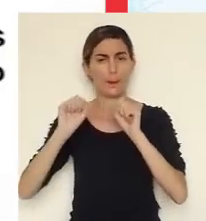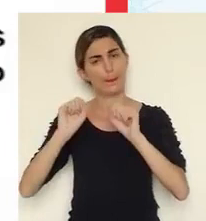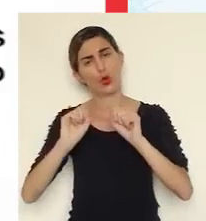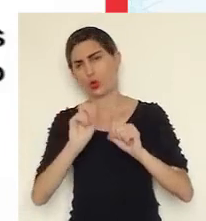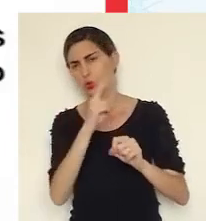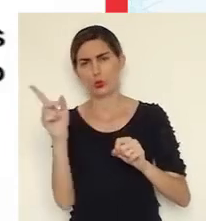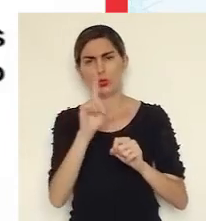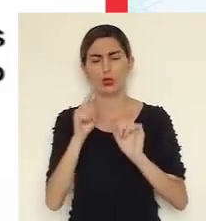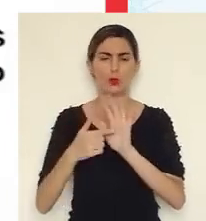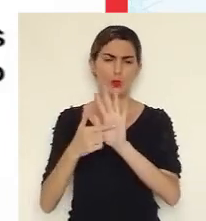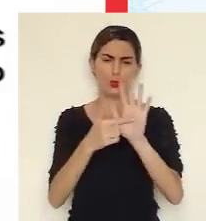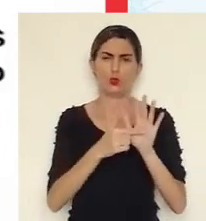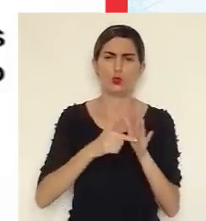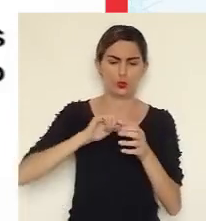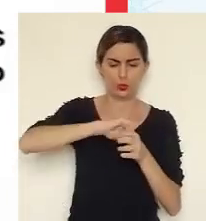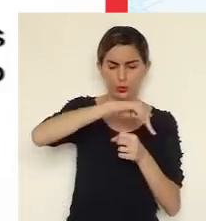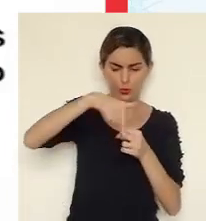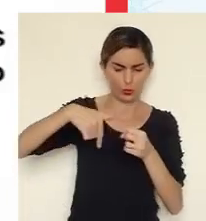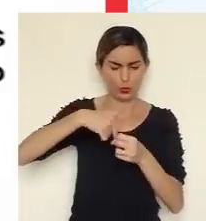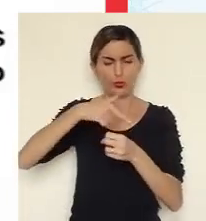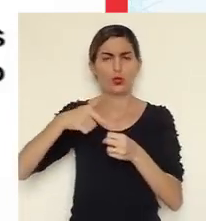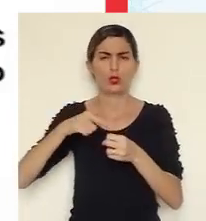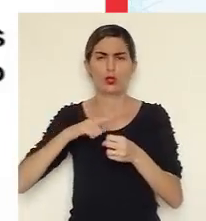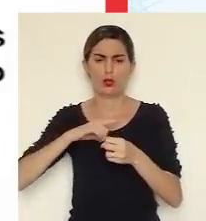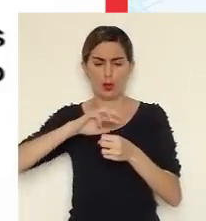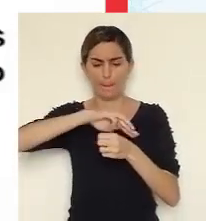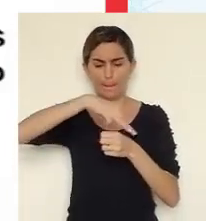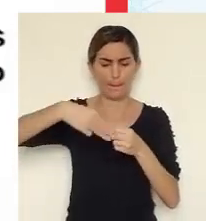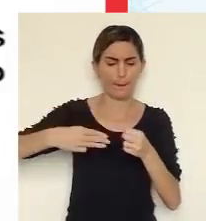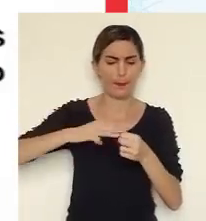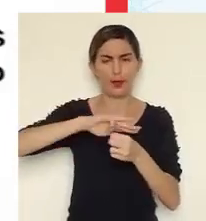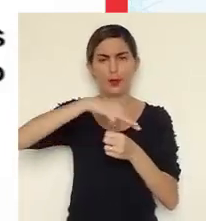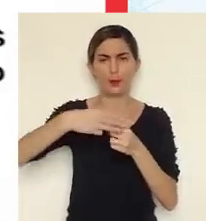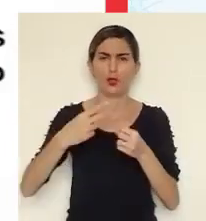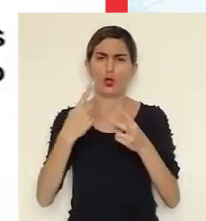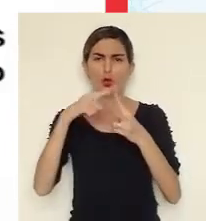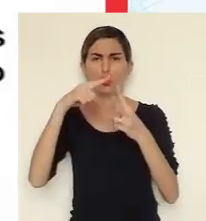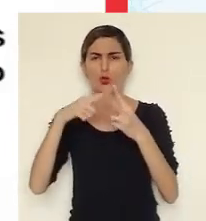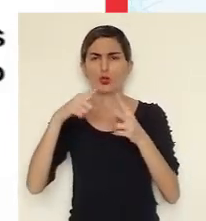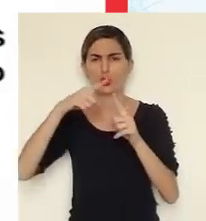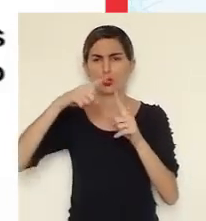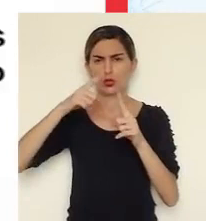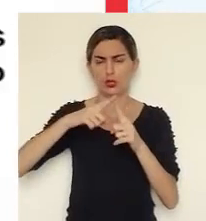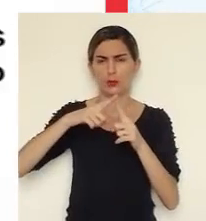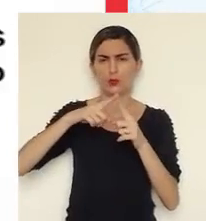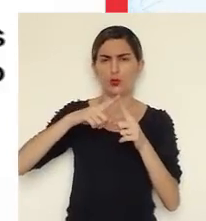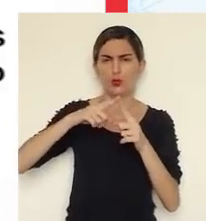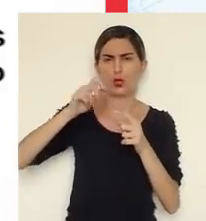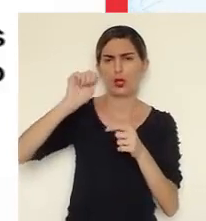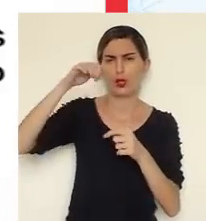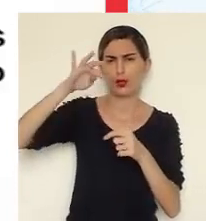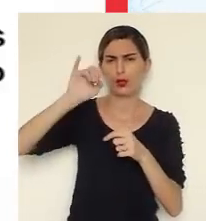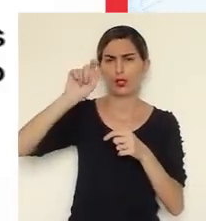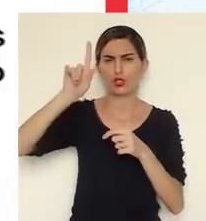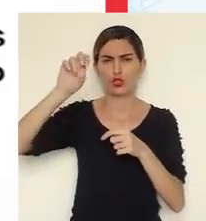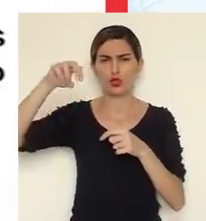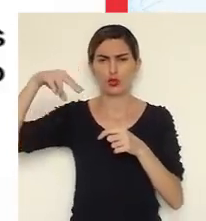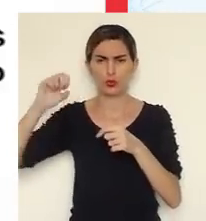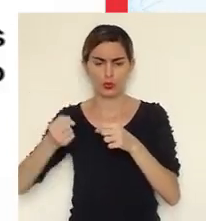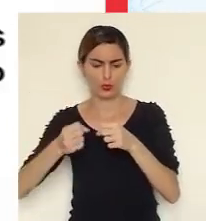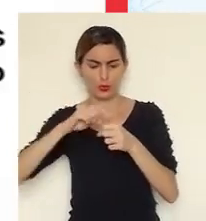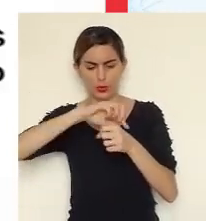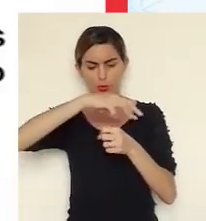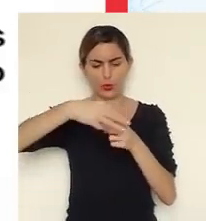ou não apresentar nas superfícies externas de suas membranas 2 tipos de antígenos,